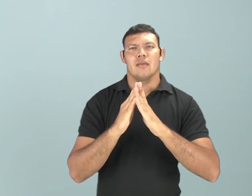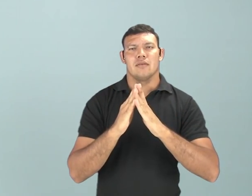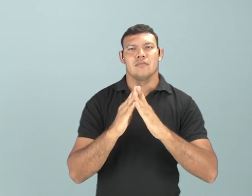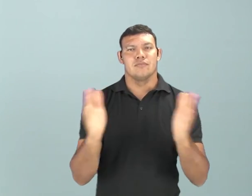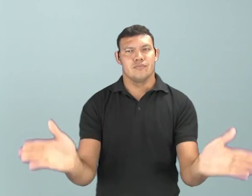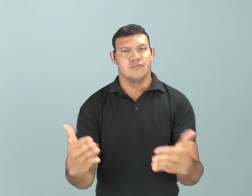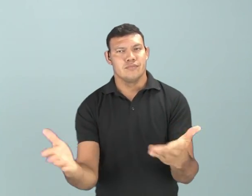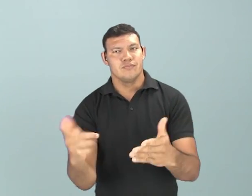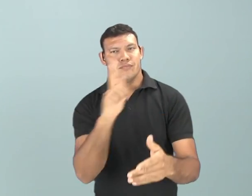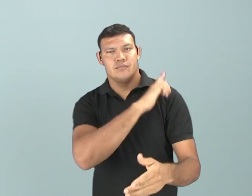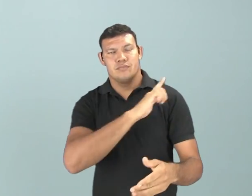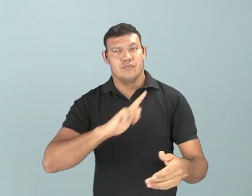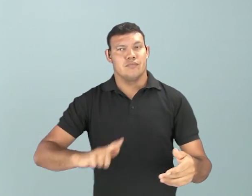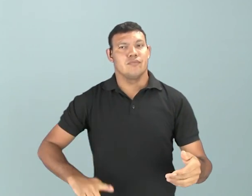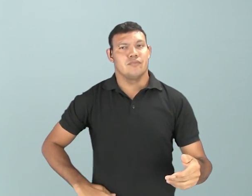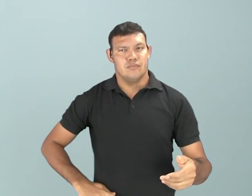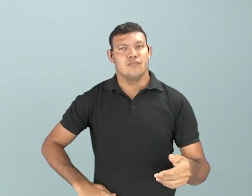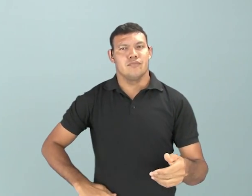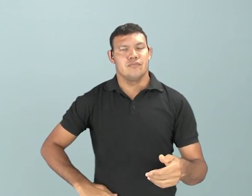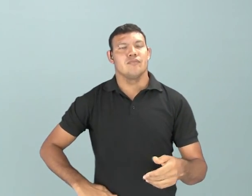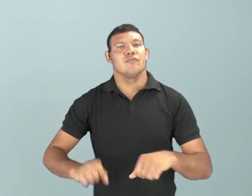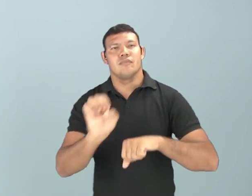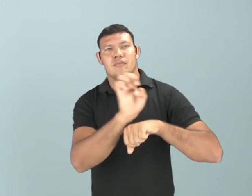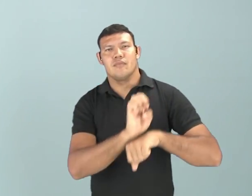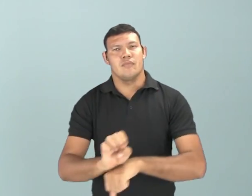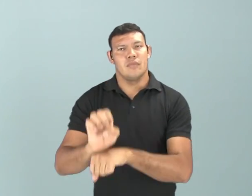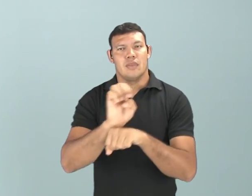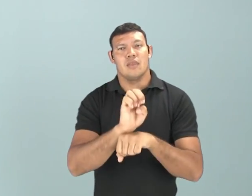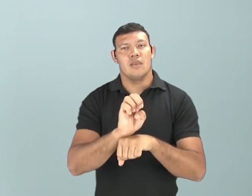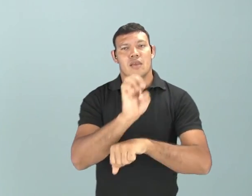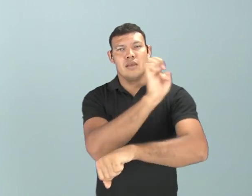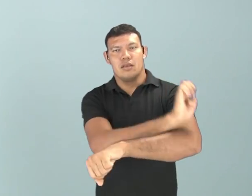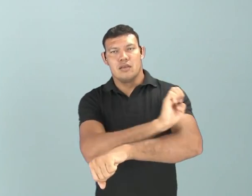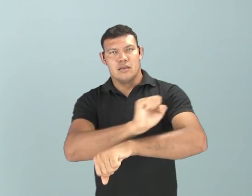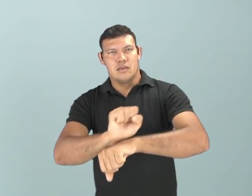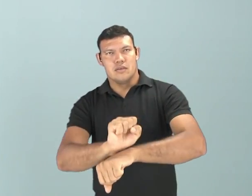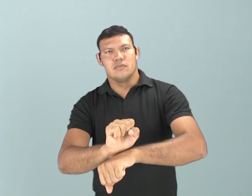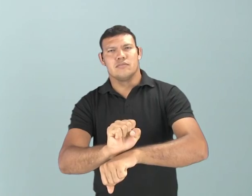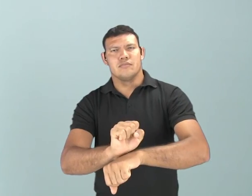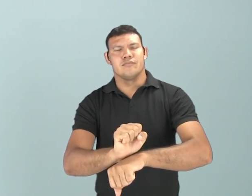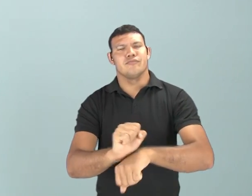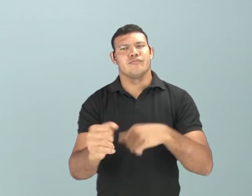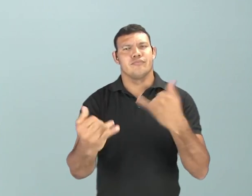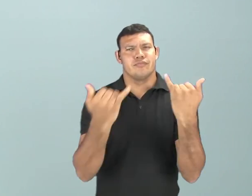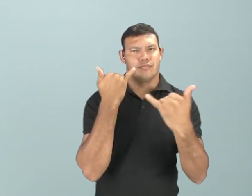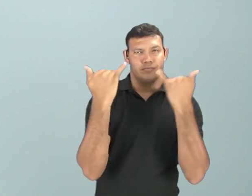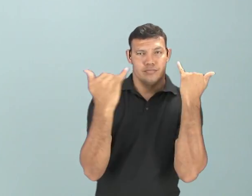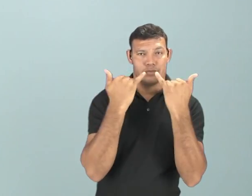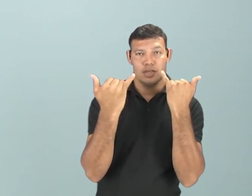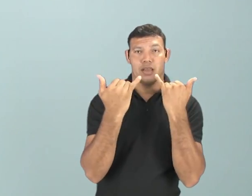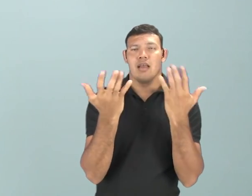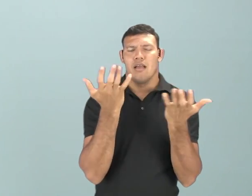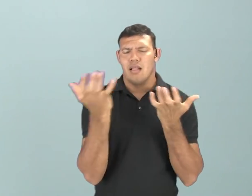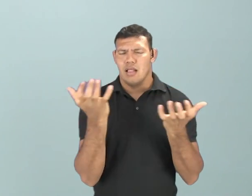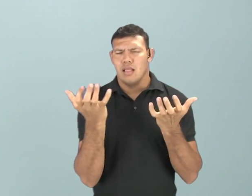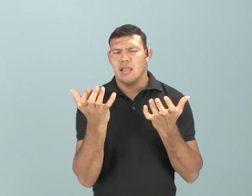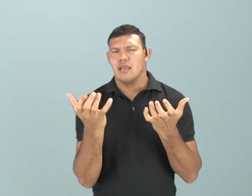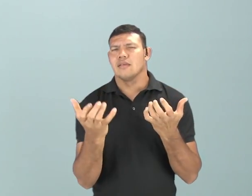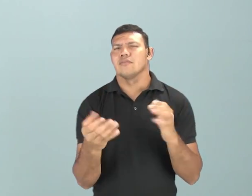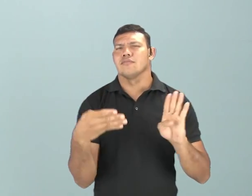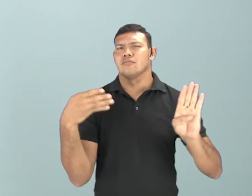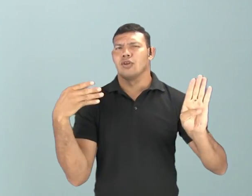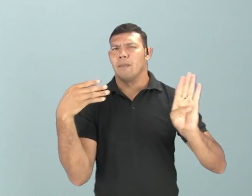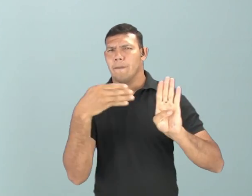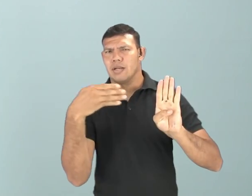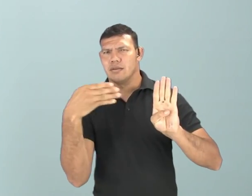por intermédio da Secretaria de Estado de Educação. Maiores informações, você professor que queira acessar essa aula, inclusive